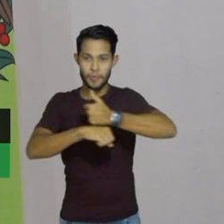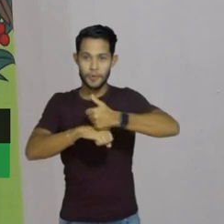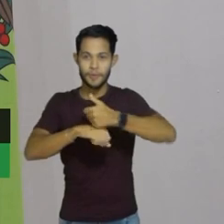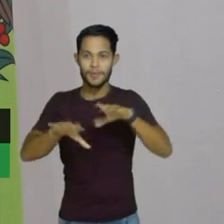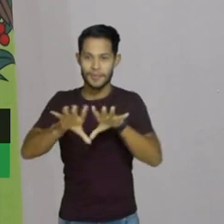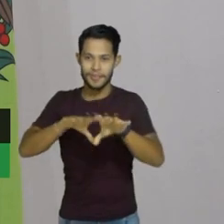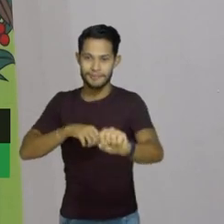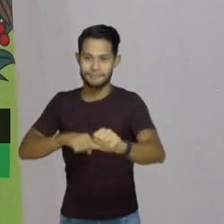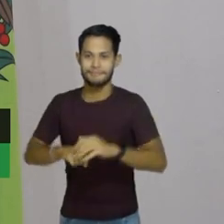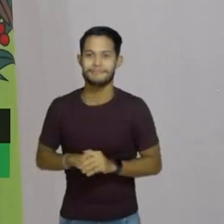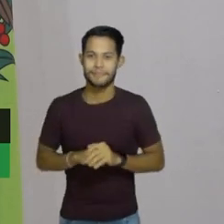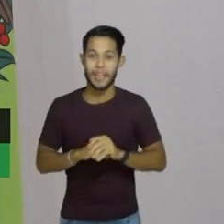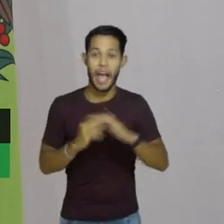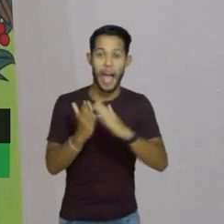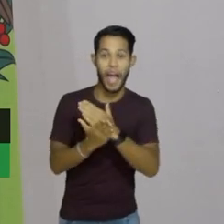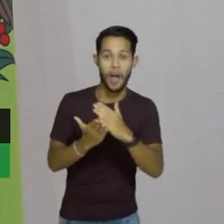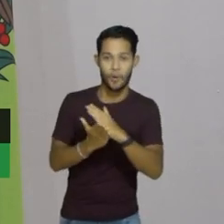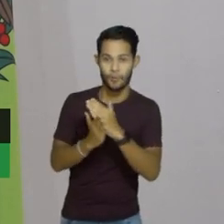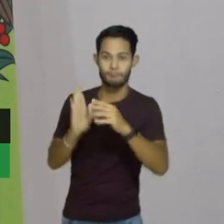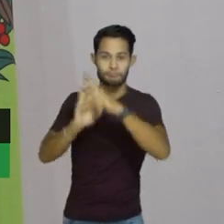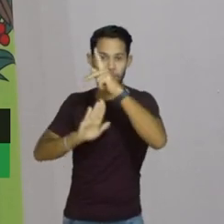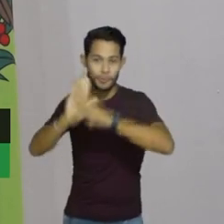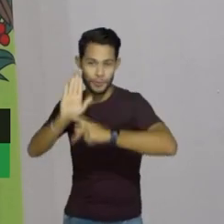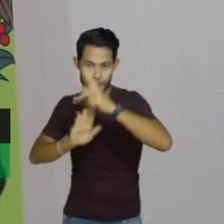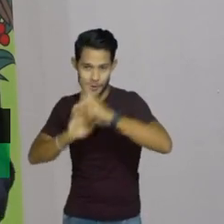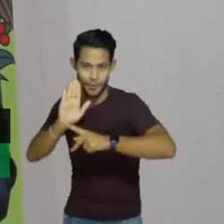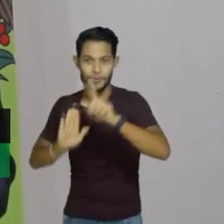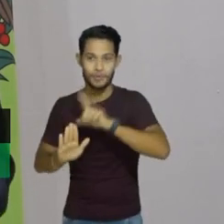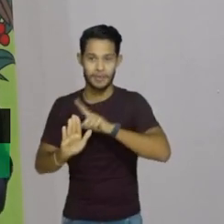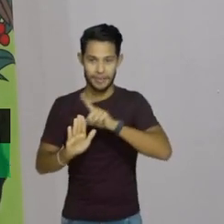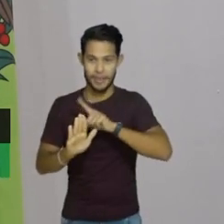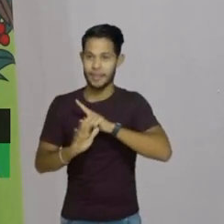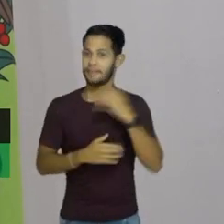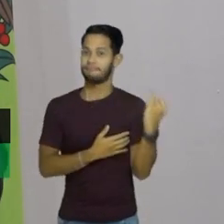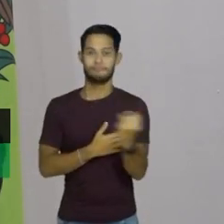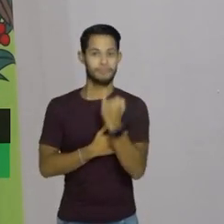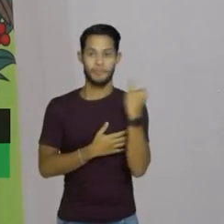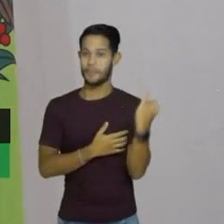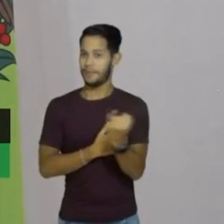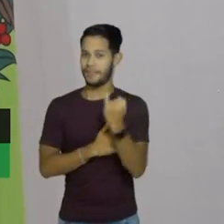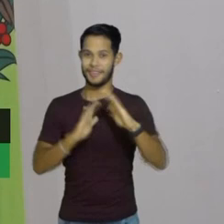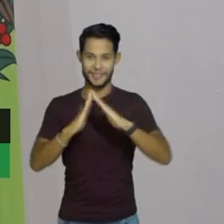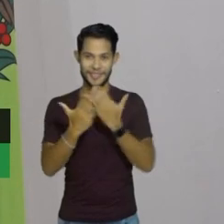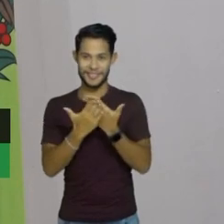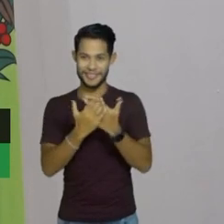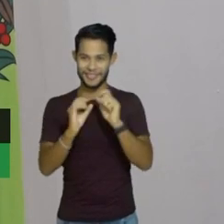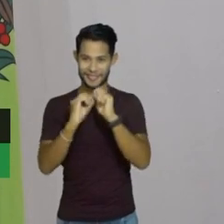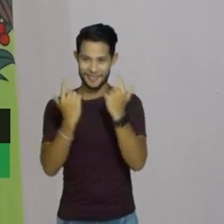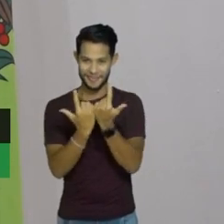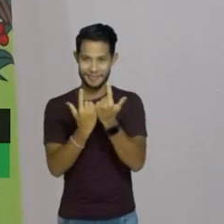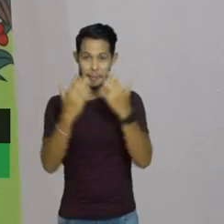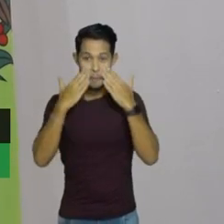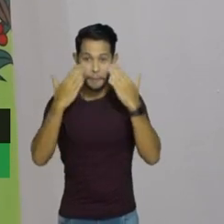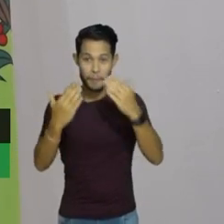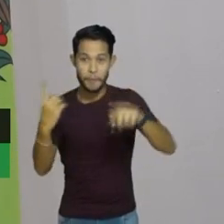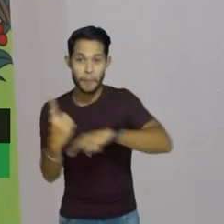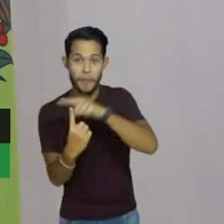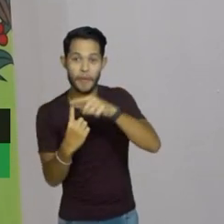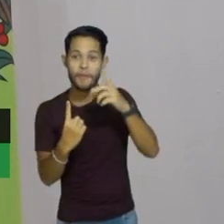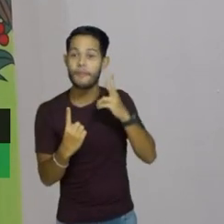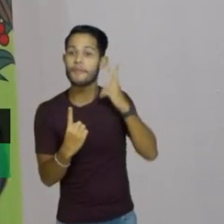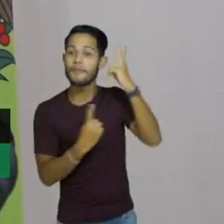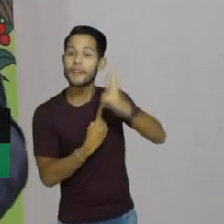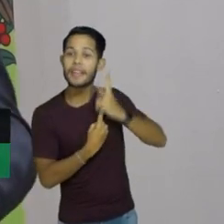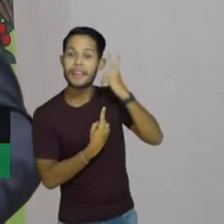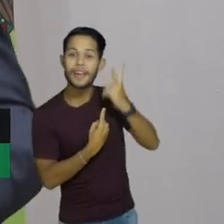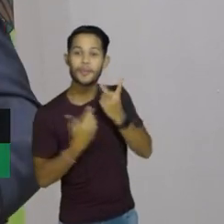aqui no âmbito da nossa Escola Legislativa que são extraordinários. E eu destaco aqui o projeto de vereadores mirins, que